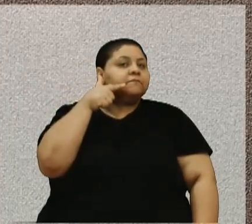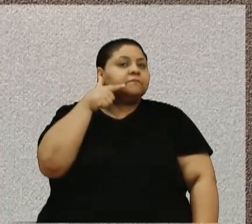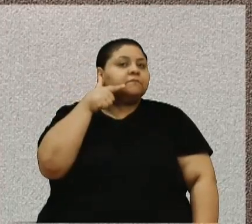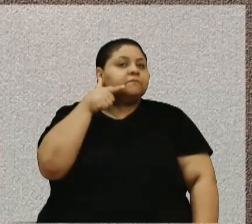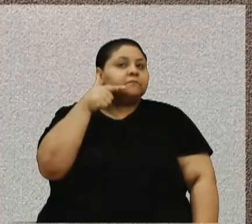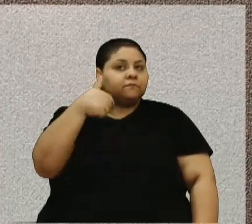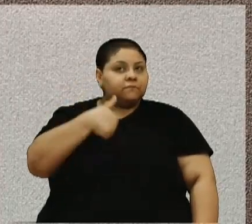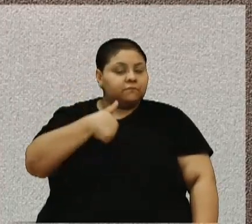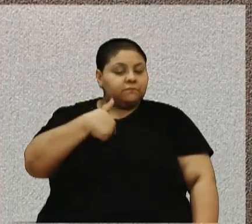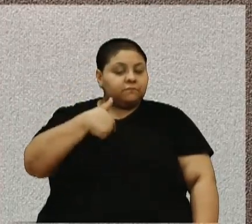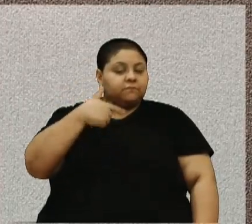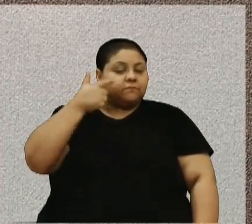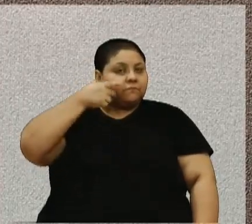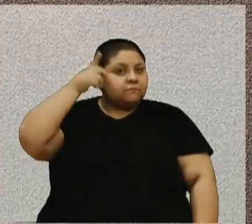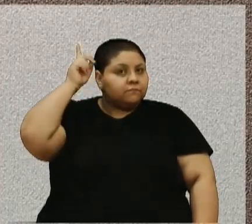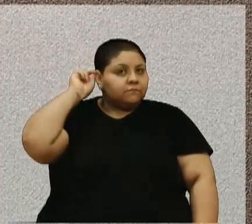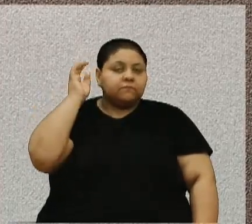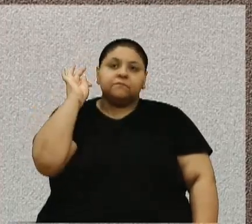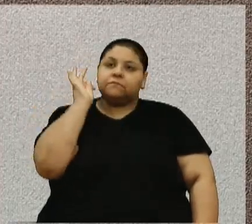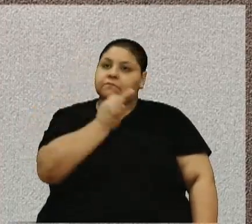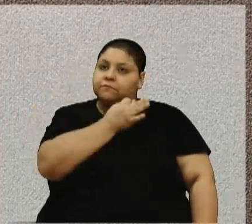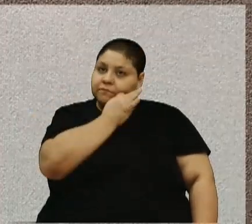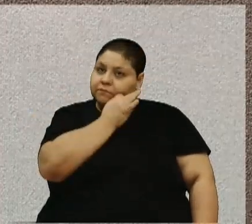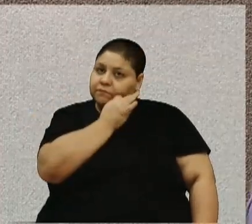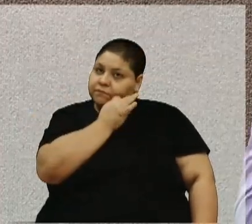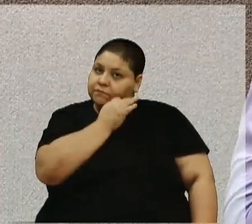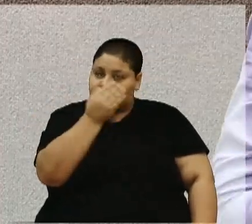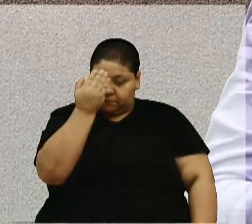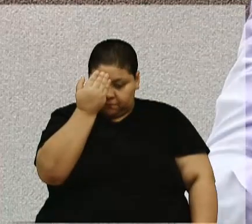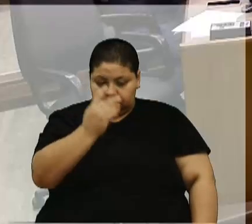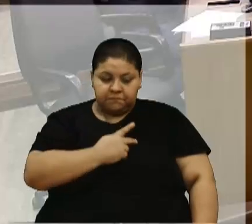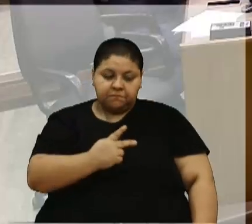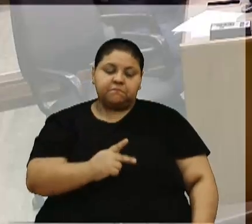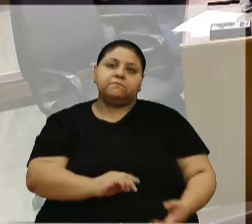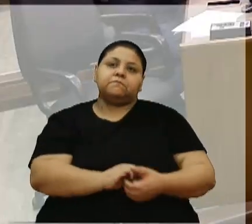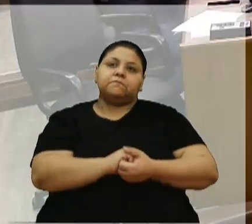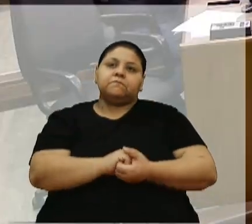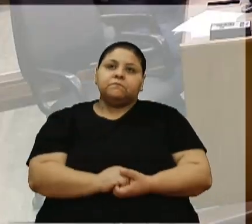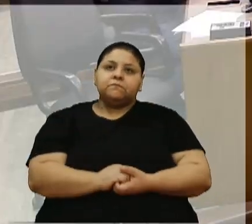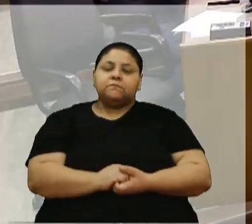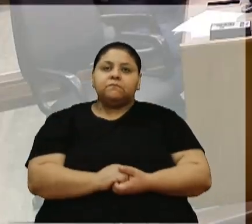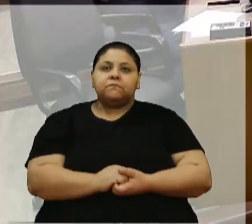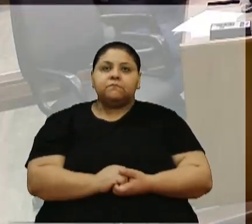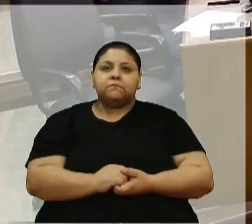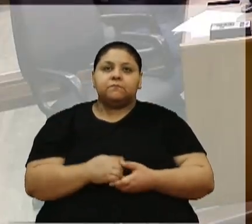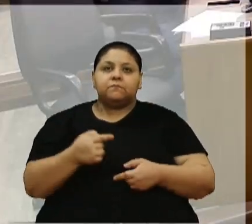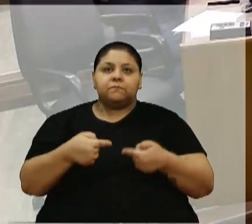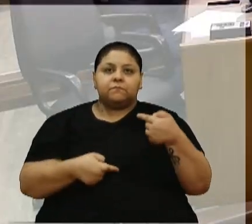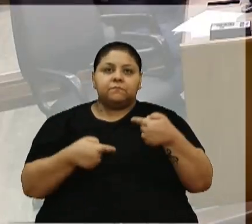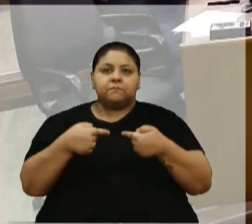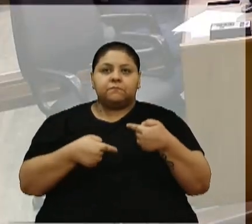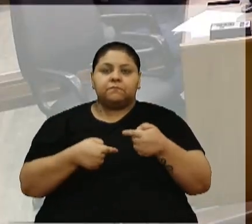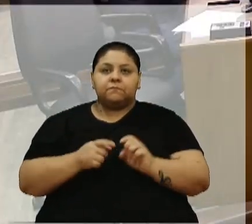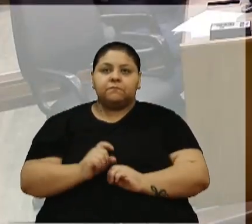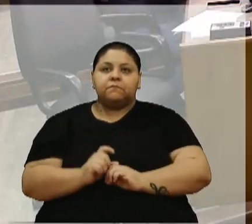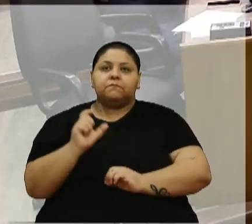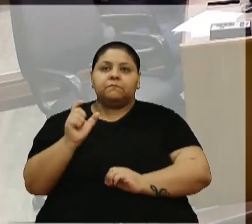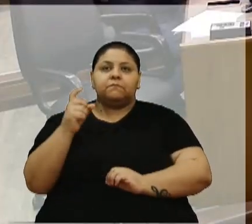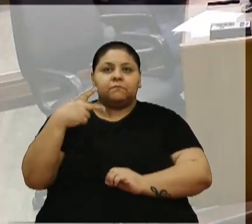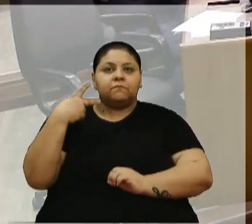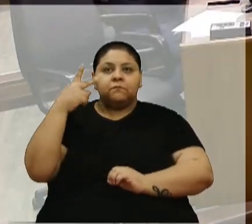este vereador Lucas Dil e Tatiane Frisso. Obrigado, presidente. Em discussão, com a palavra,